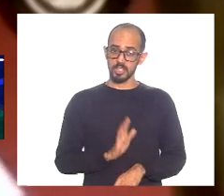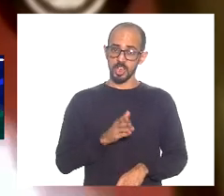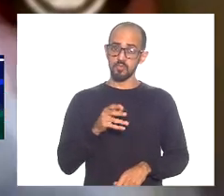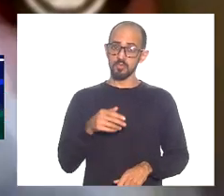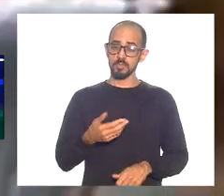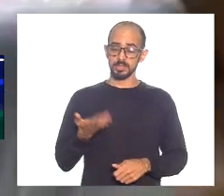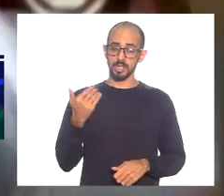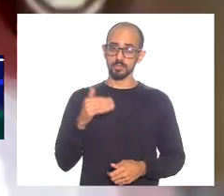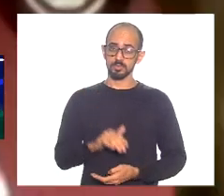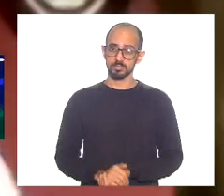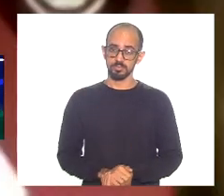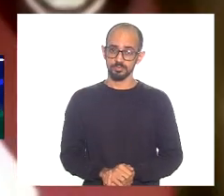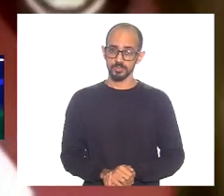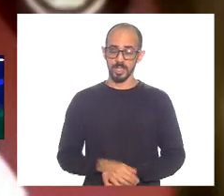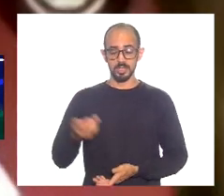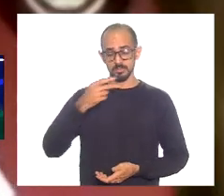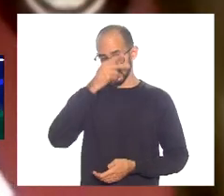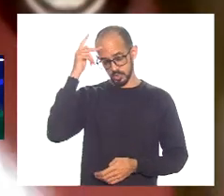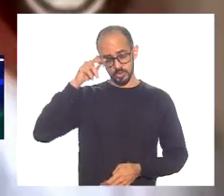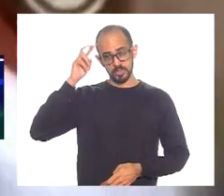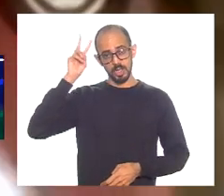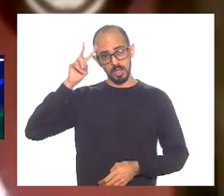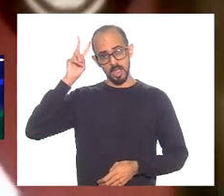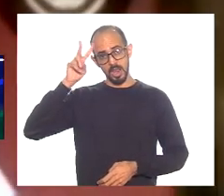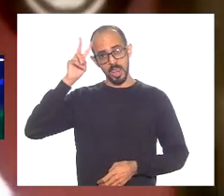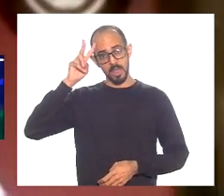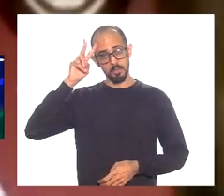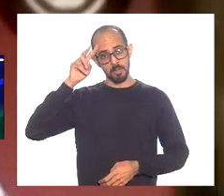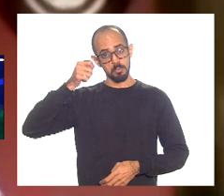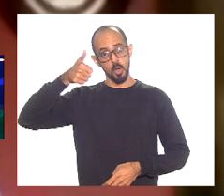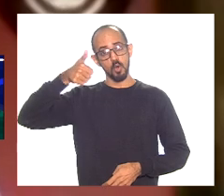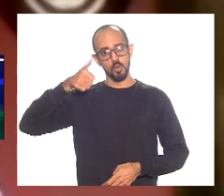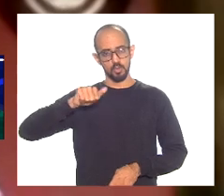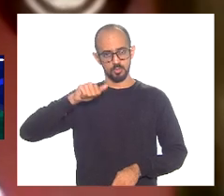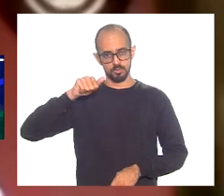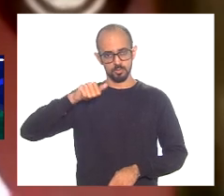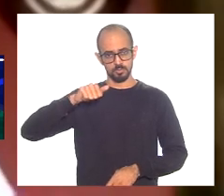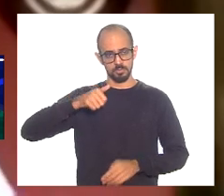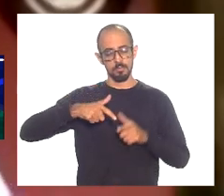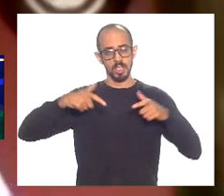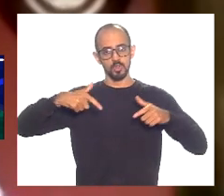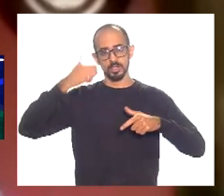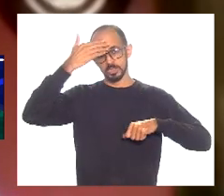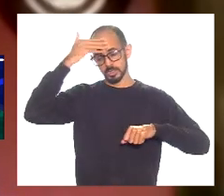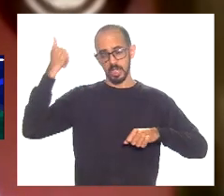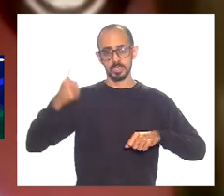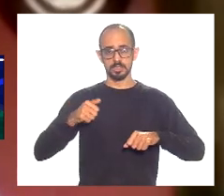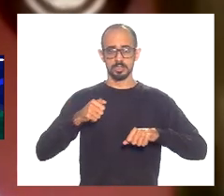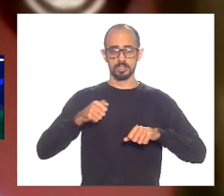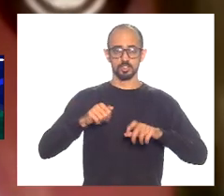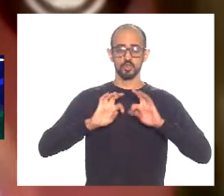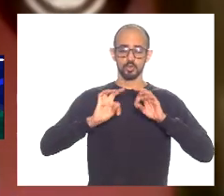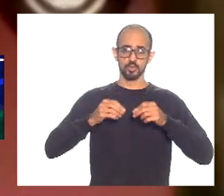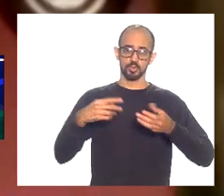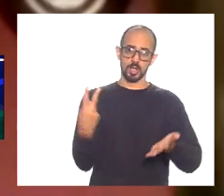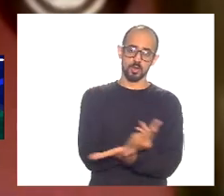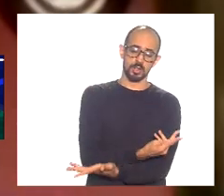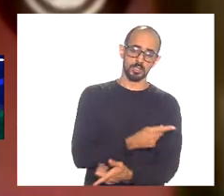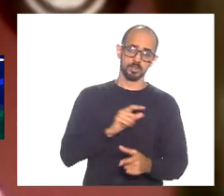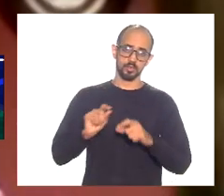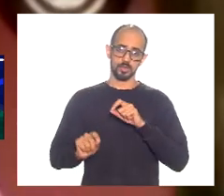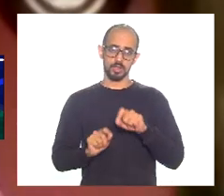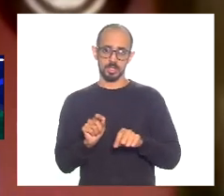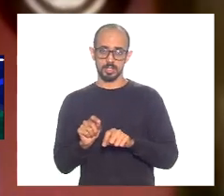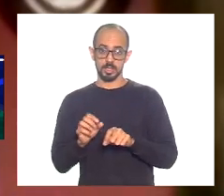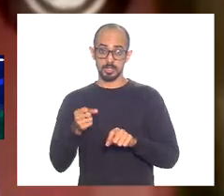pessoas que têm a memória curta se esquecem. O que acontece é o seguinte, quando quer